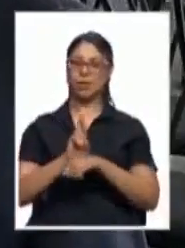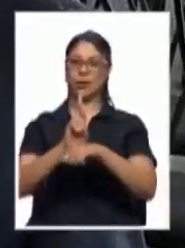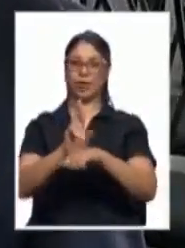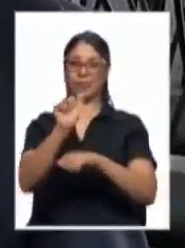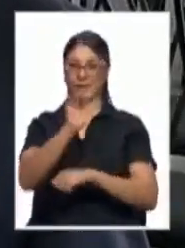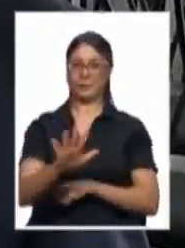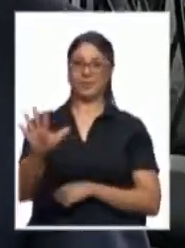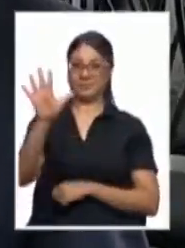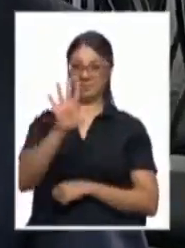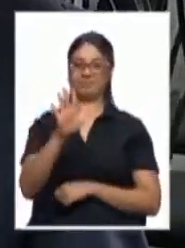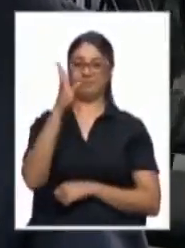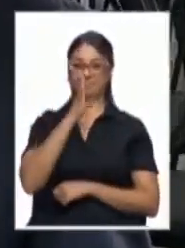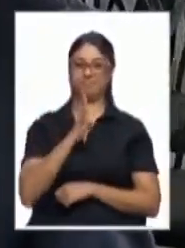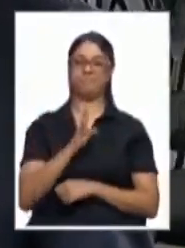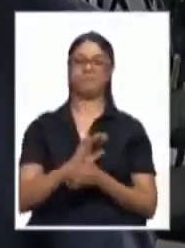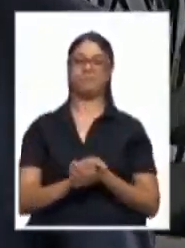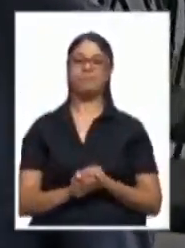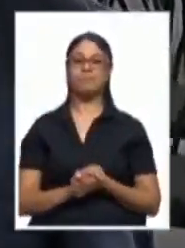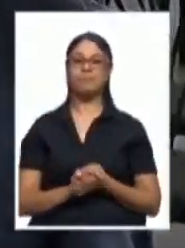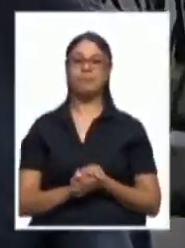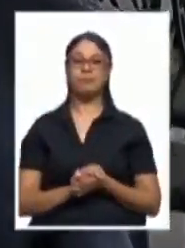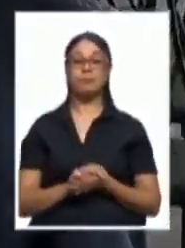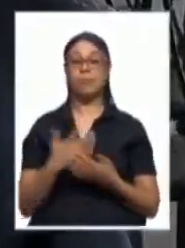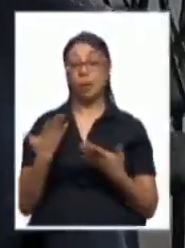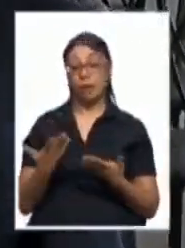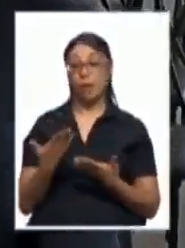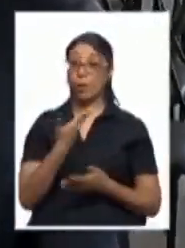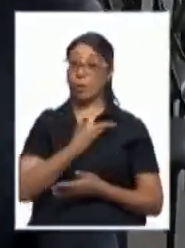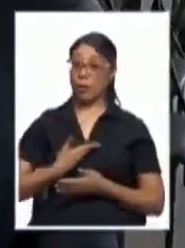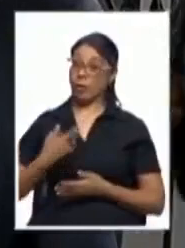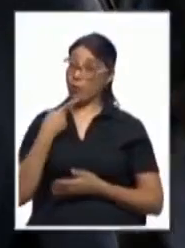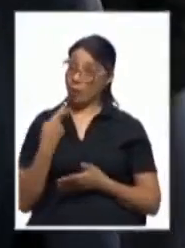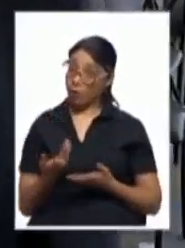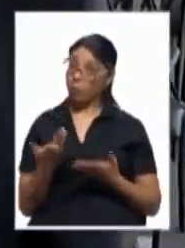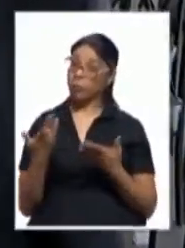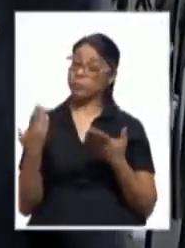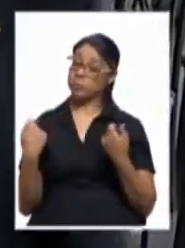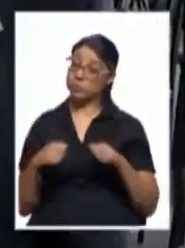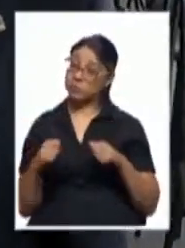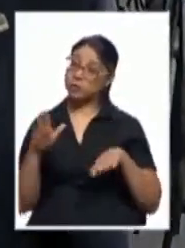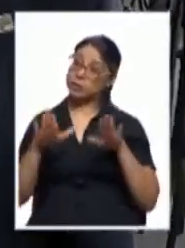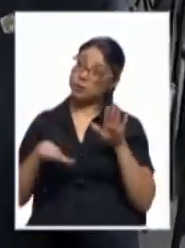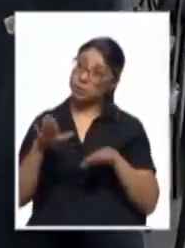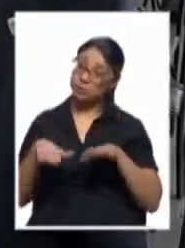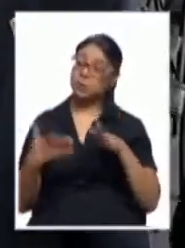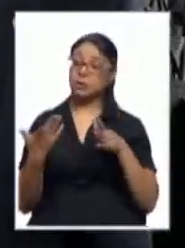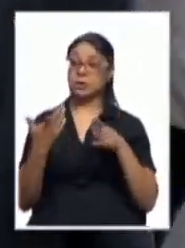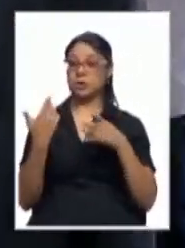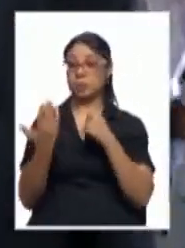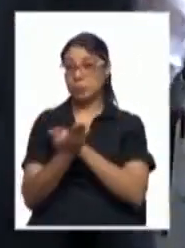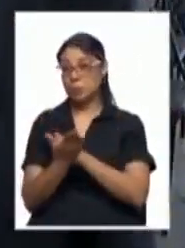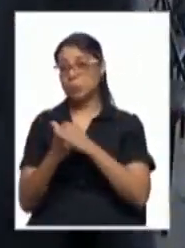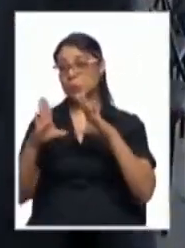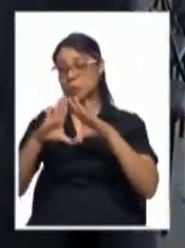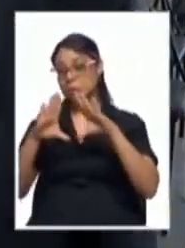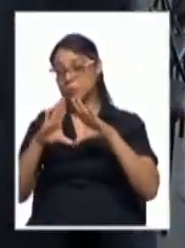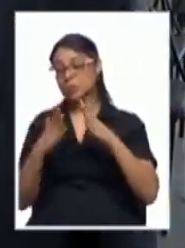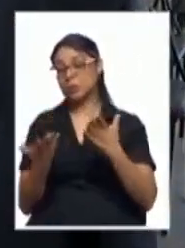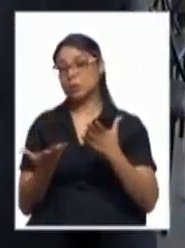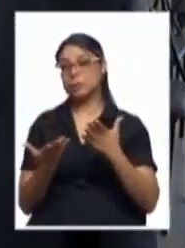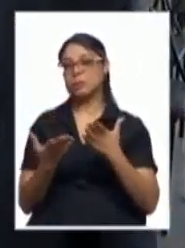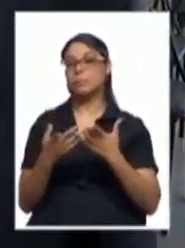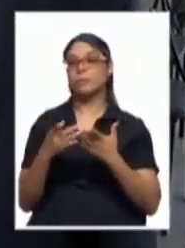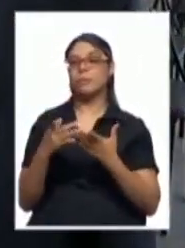nacional. Agora, o governador até citou que depende da Assembleia, vem enviar projetos, né? Com relação ao Legislativo, o senhor já é